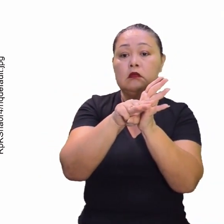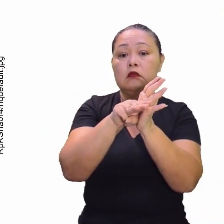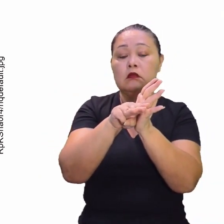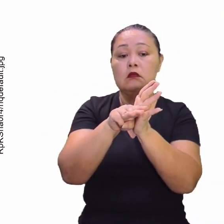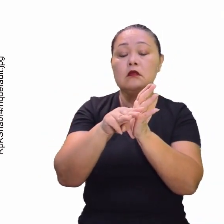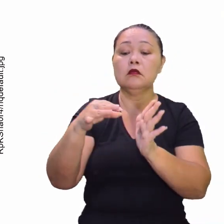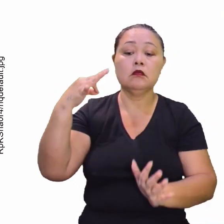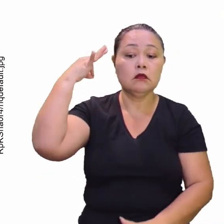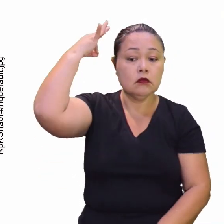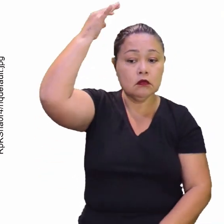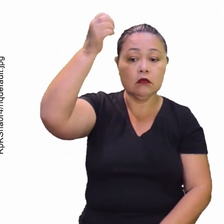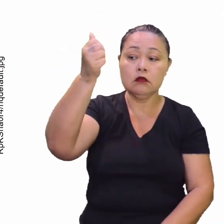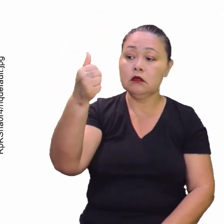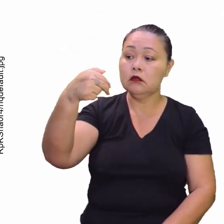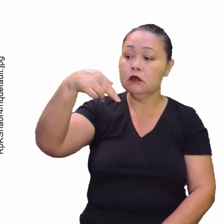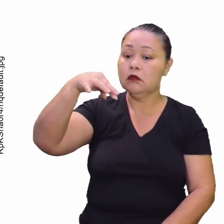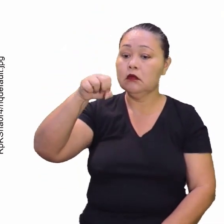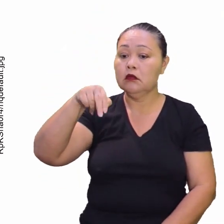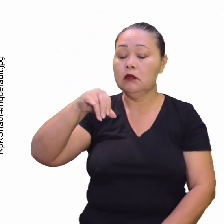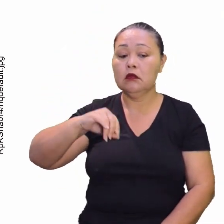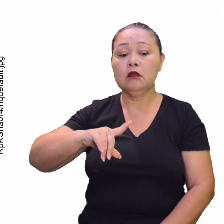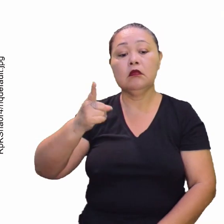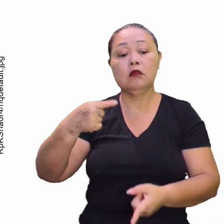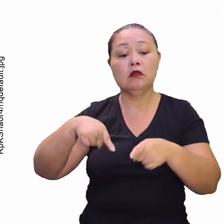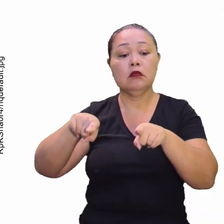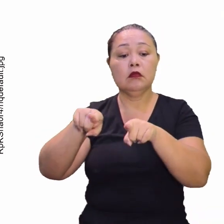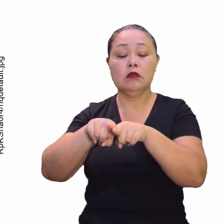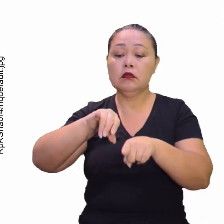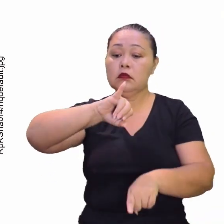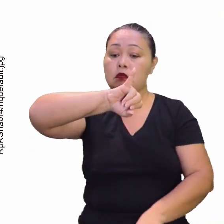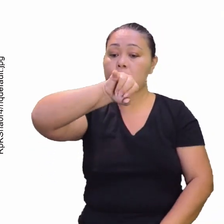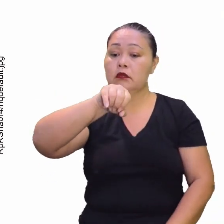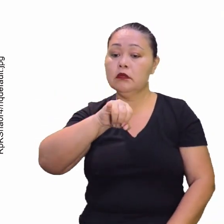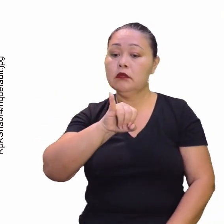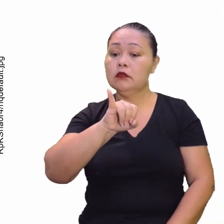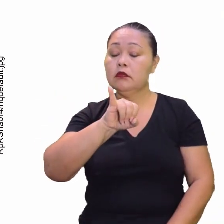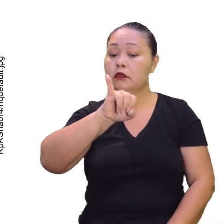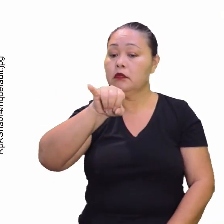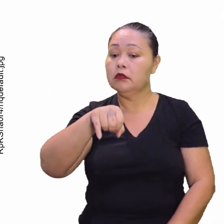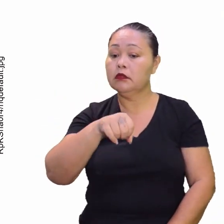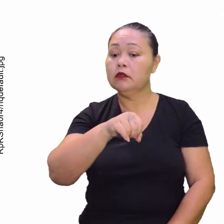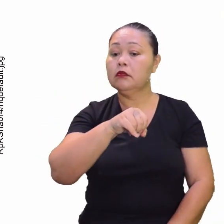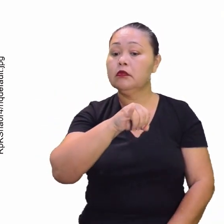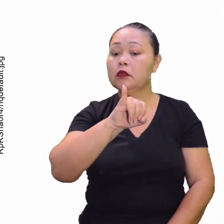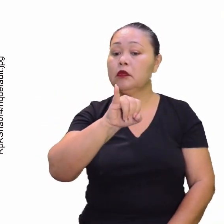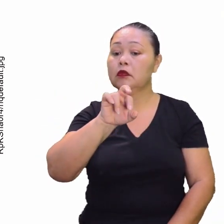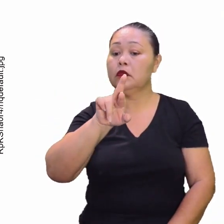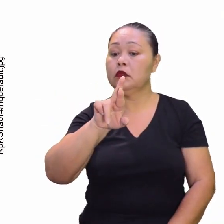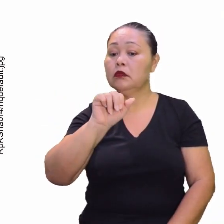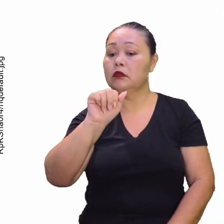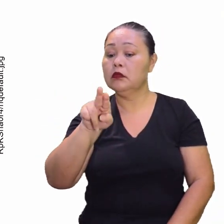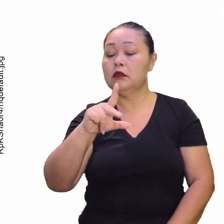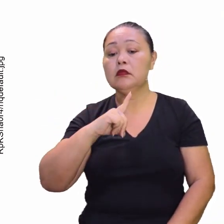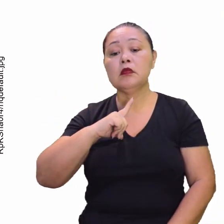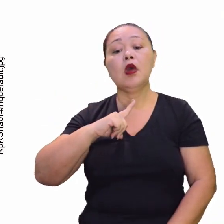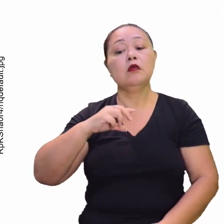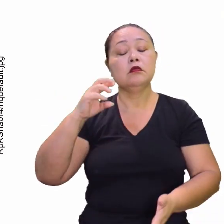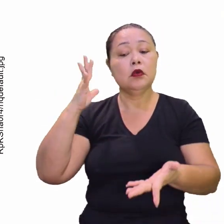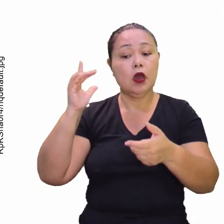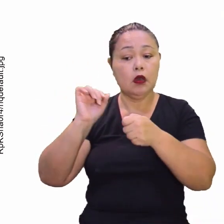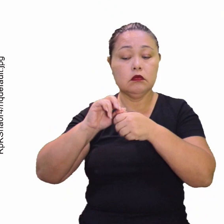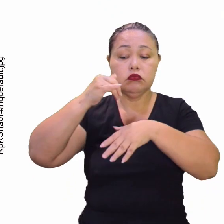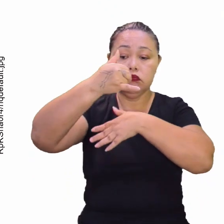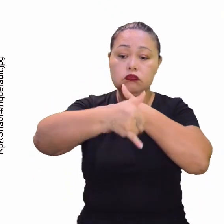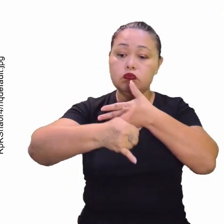de Santo Antônio, e Jirau, né, professor Jorge? Que são usinas que estão em pleno funcionamento, que